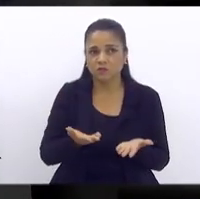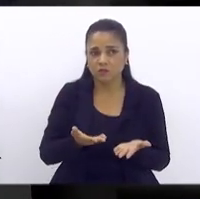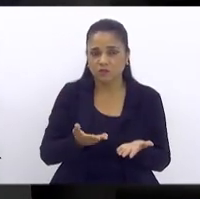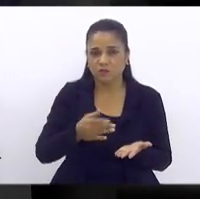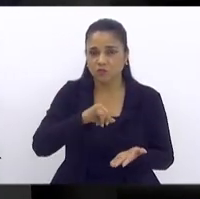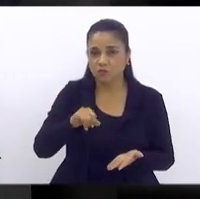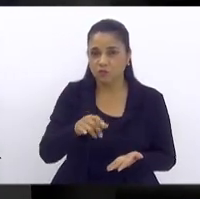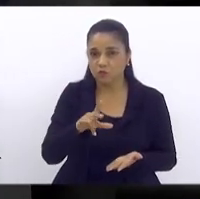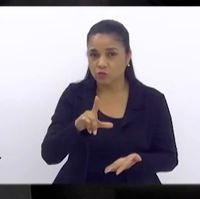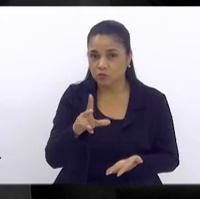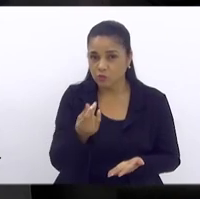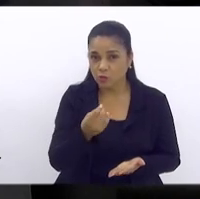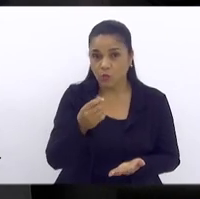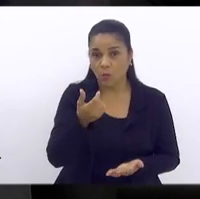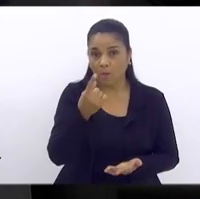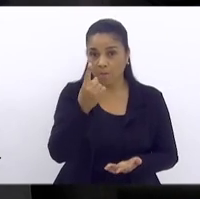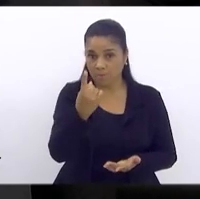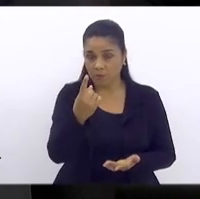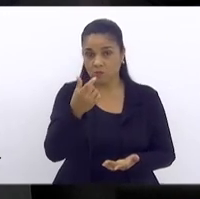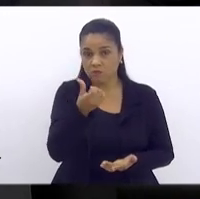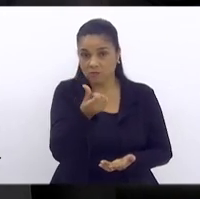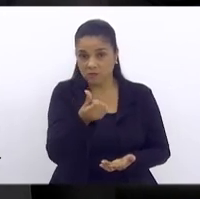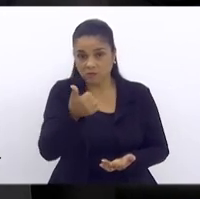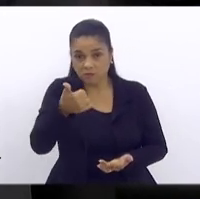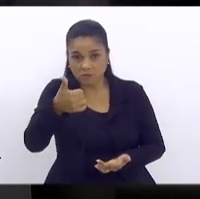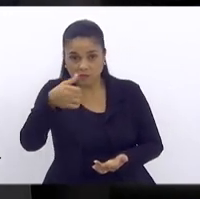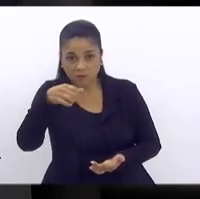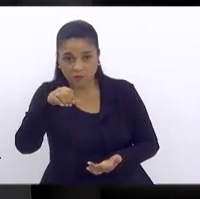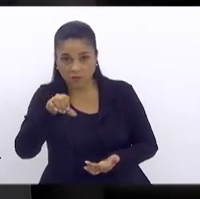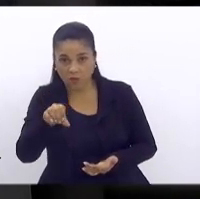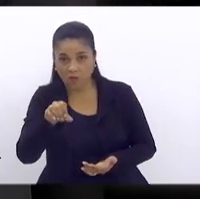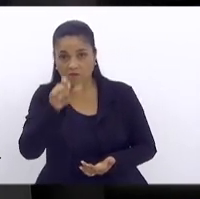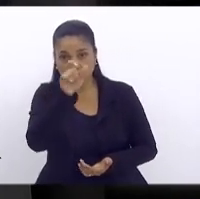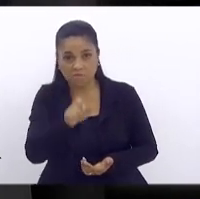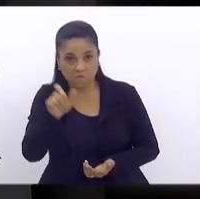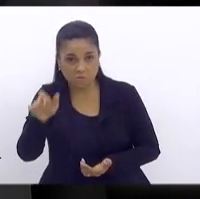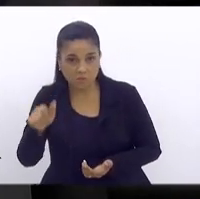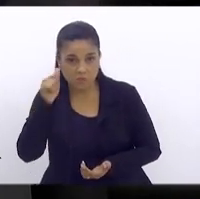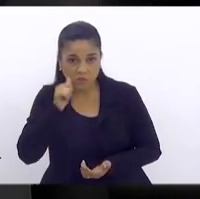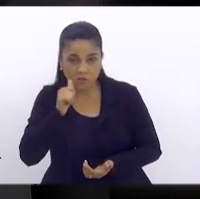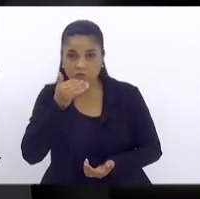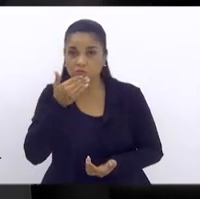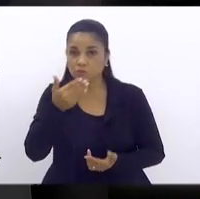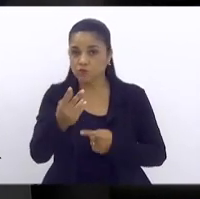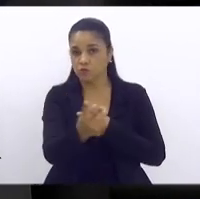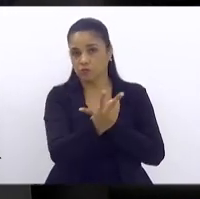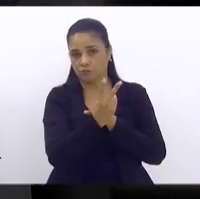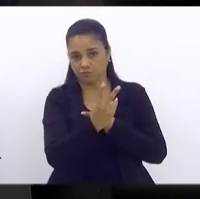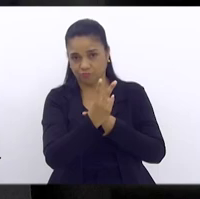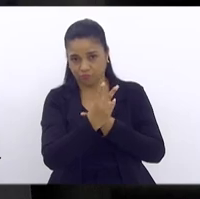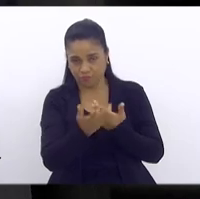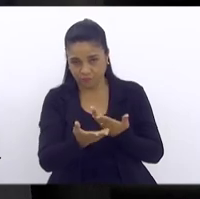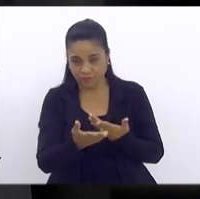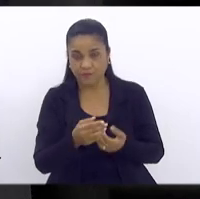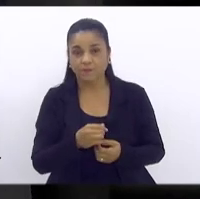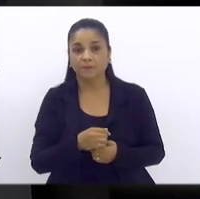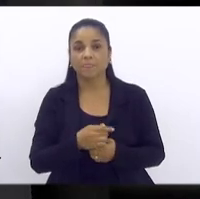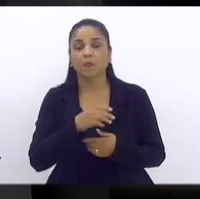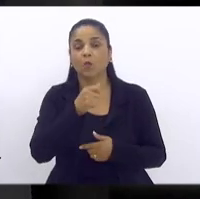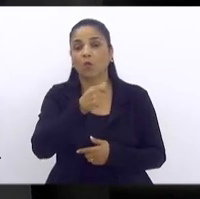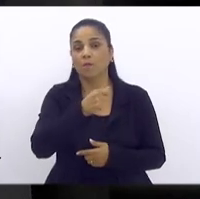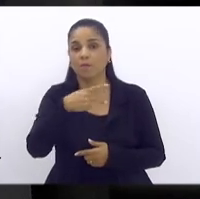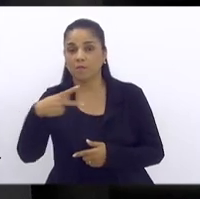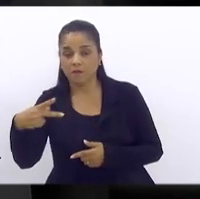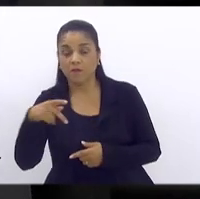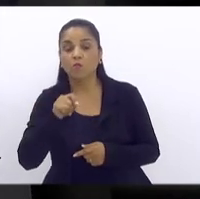já foram 1.619 casos. Então, já vai superar o do ano passado. Então, o que é o aplicativo? Assim, para quem ainda não conhece,